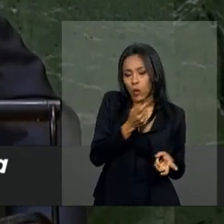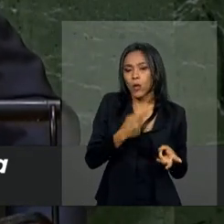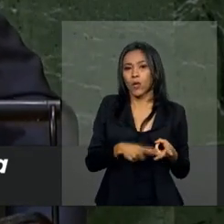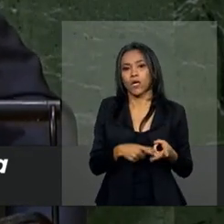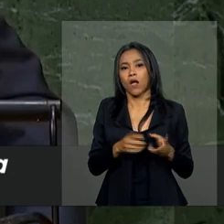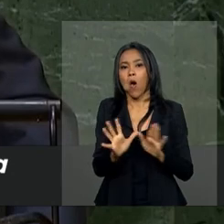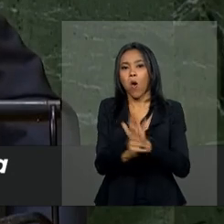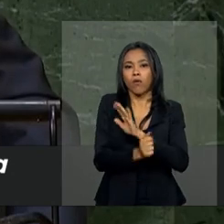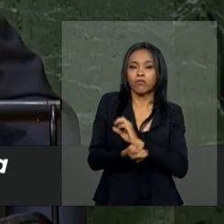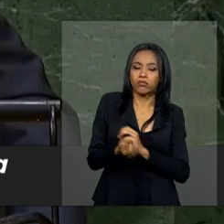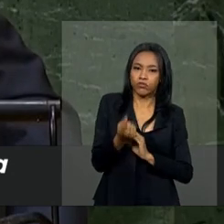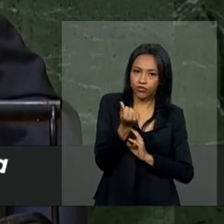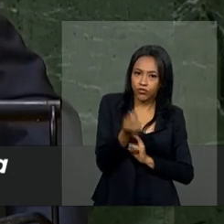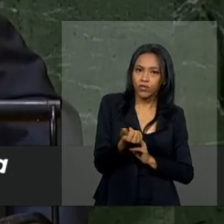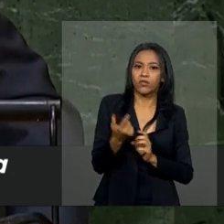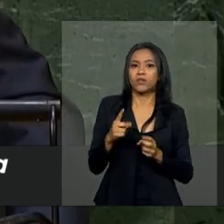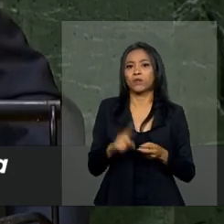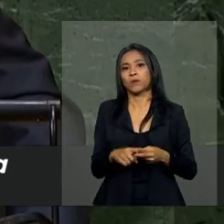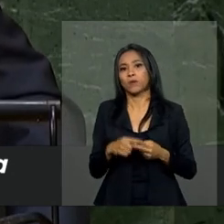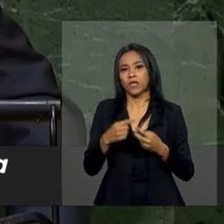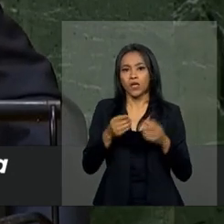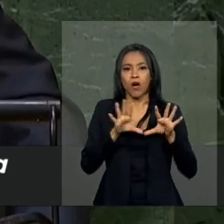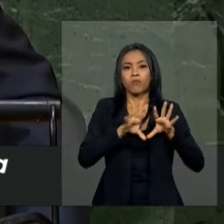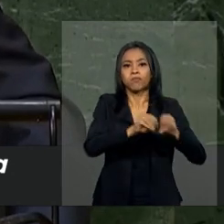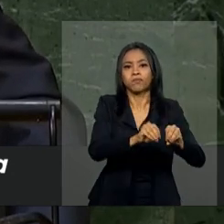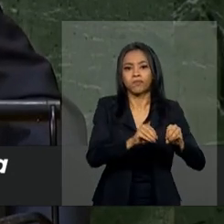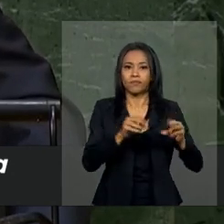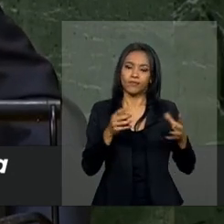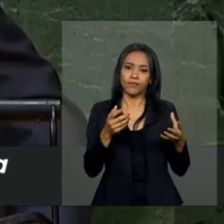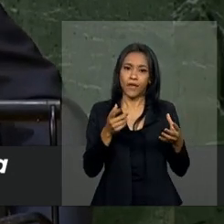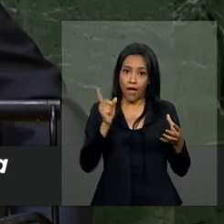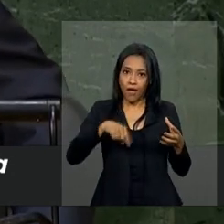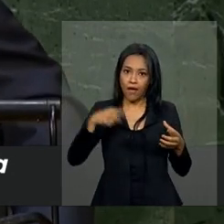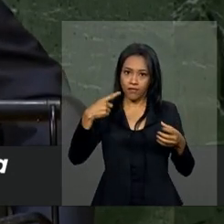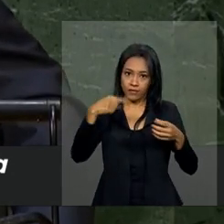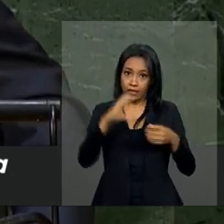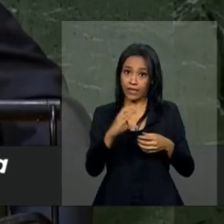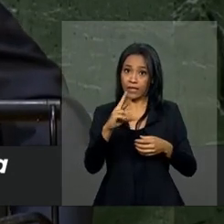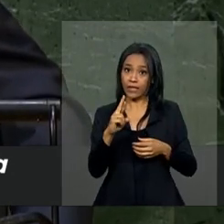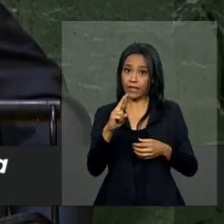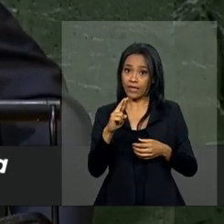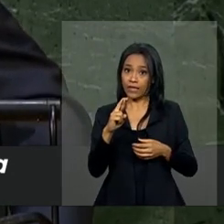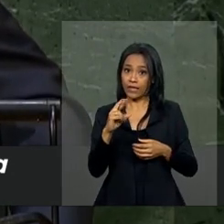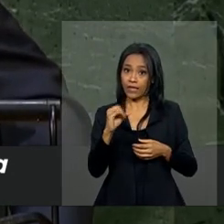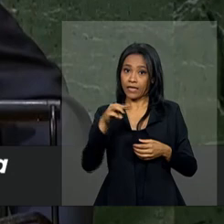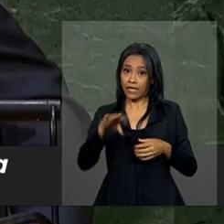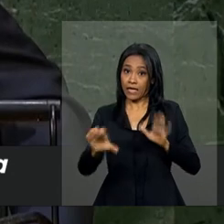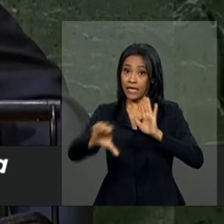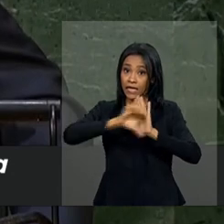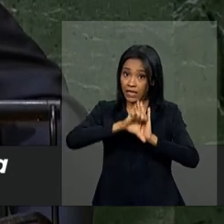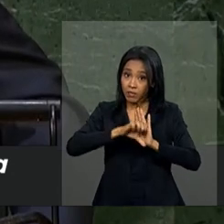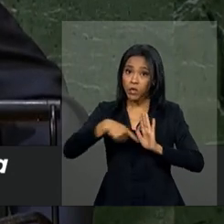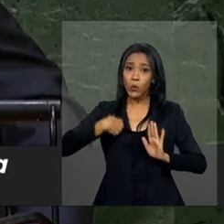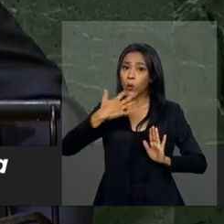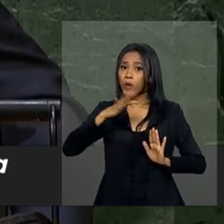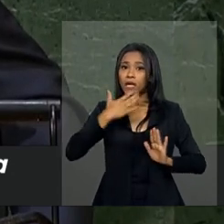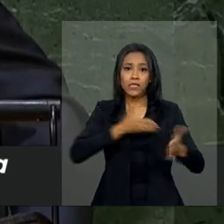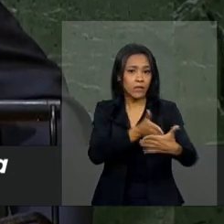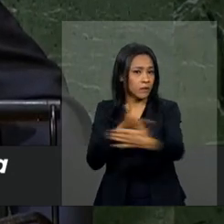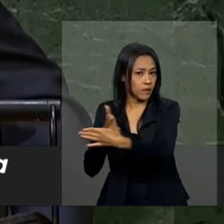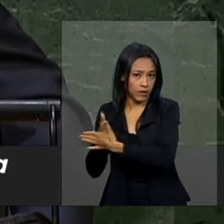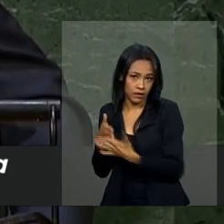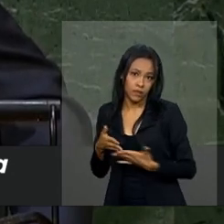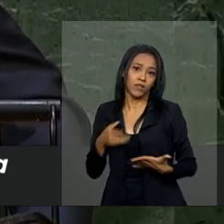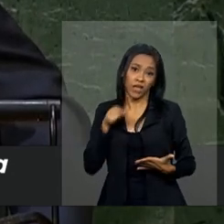dinheiro, a exploração sexual, são crimes que não conhecem fronteiras. São flagelos que